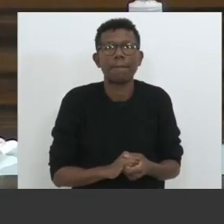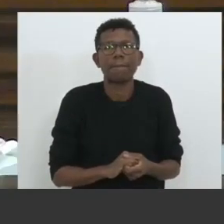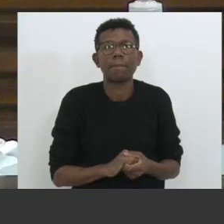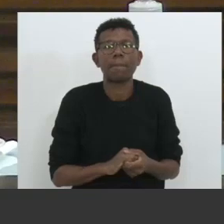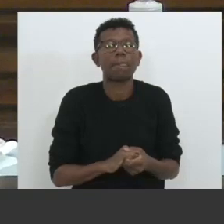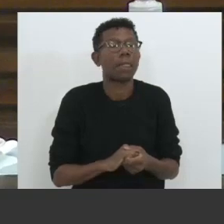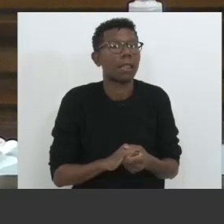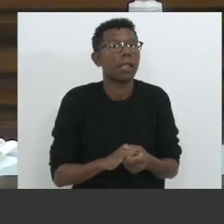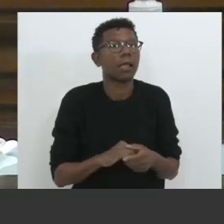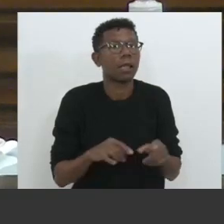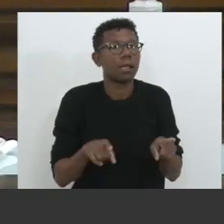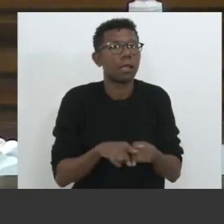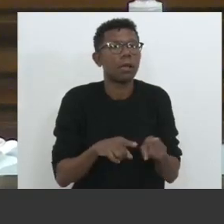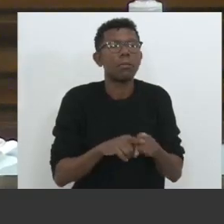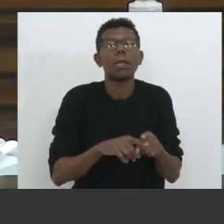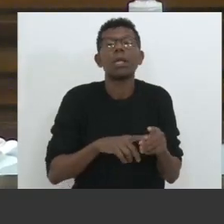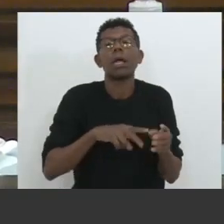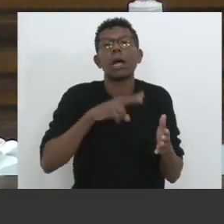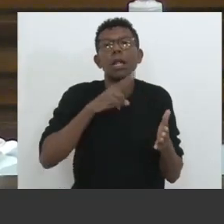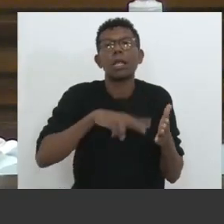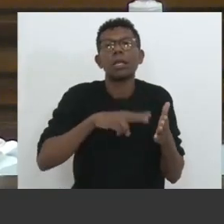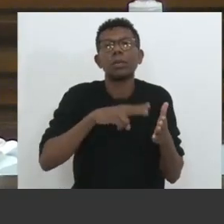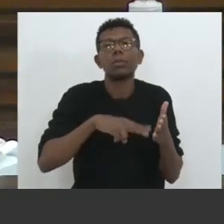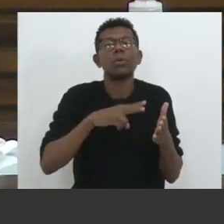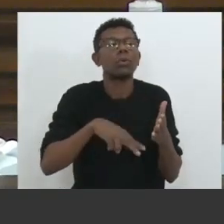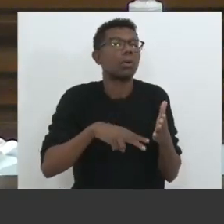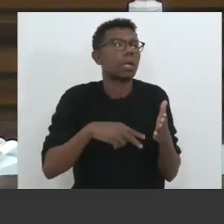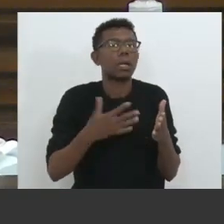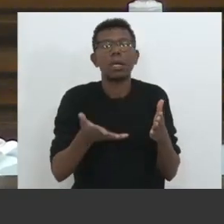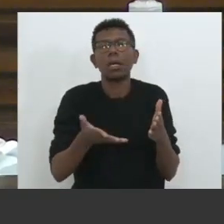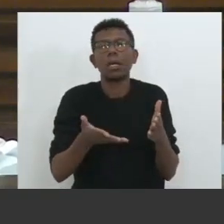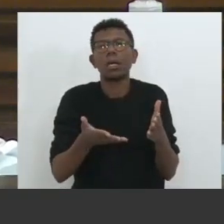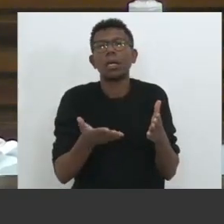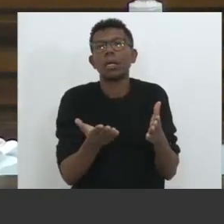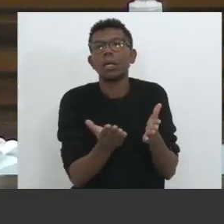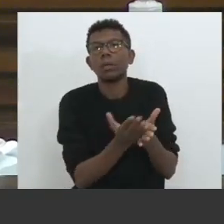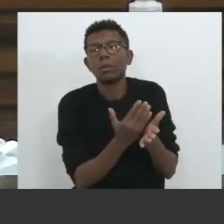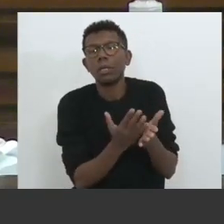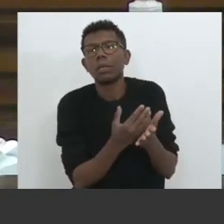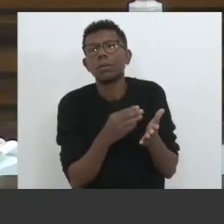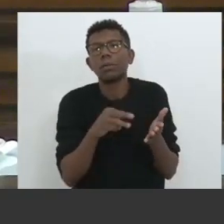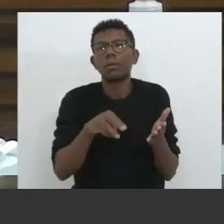proceder a leitura da biografia do Sr Jorge Márcio Miranda Santana